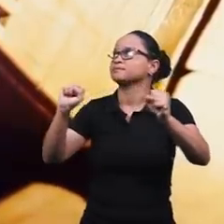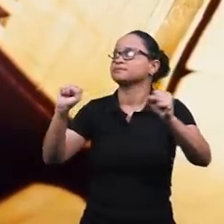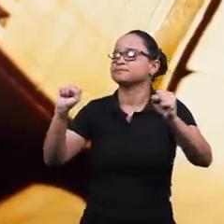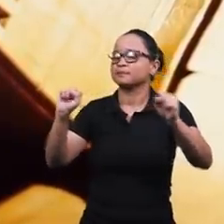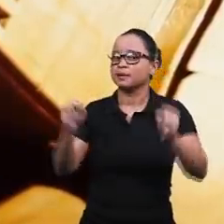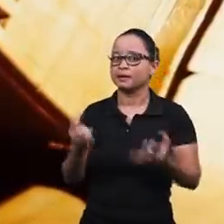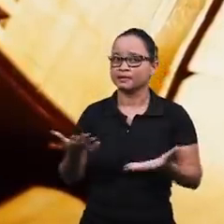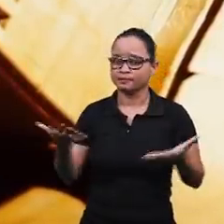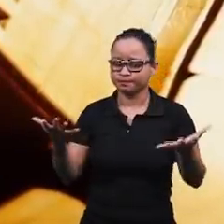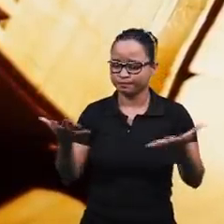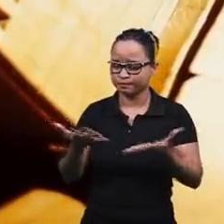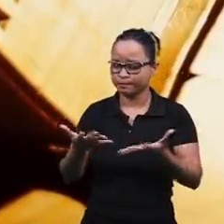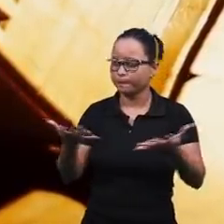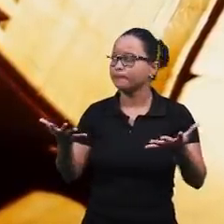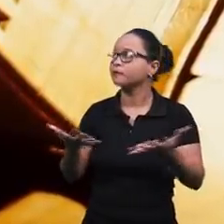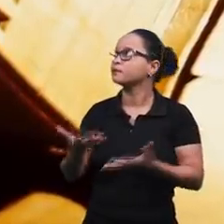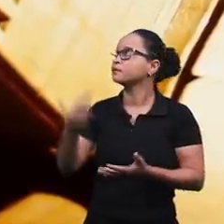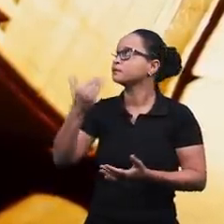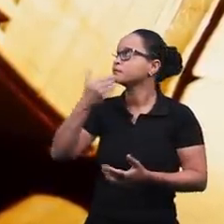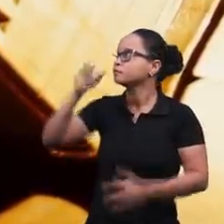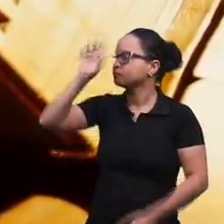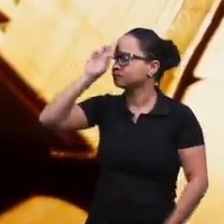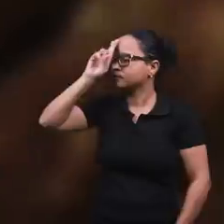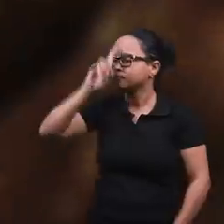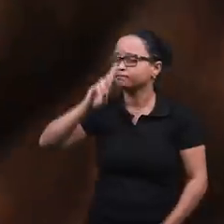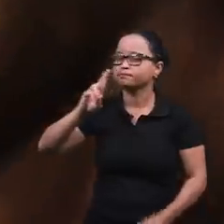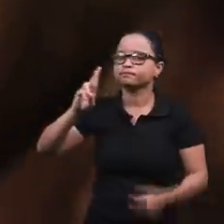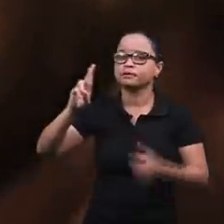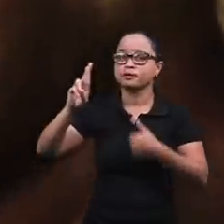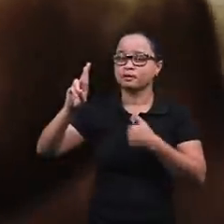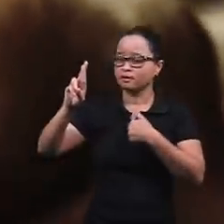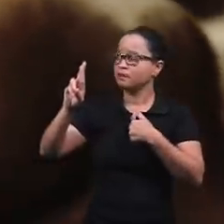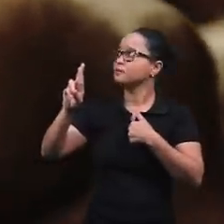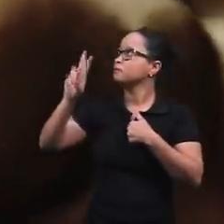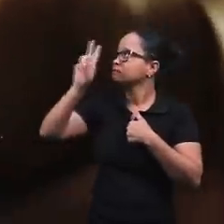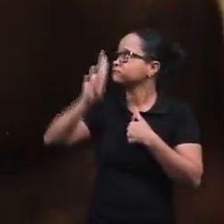muito como Jorge